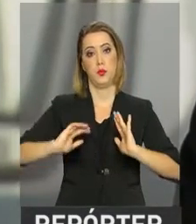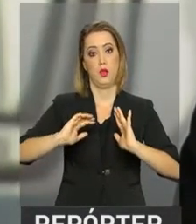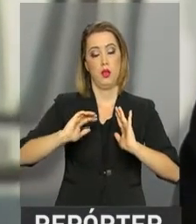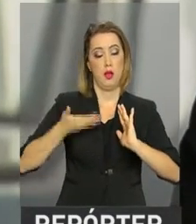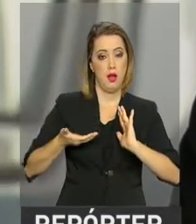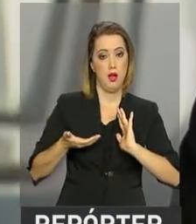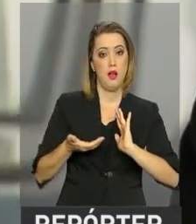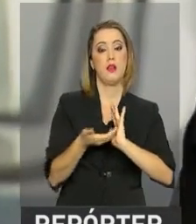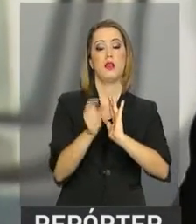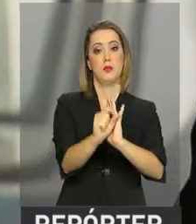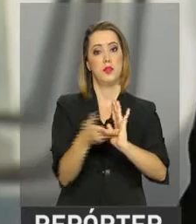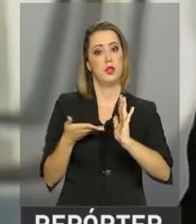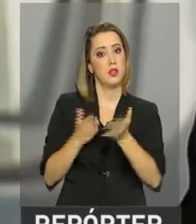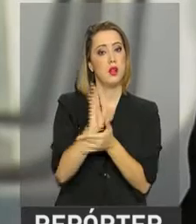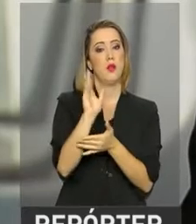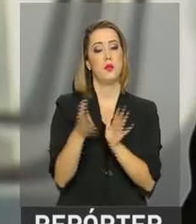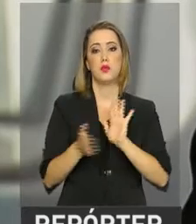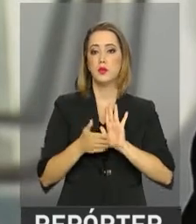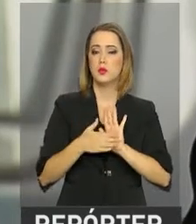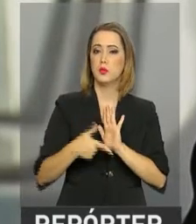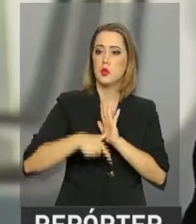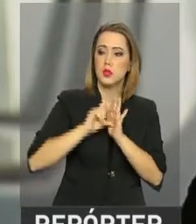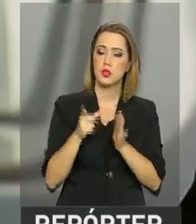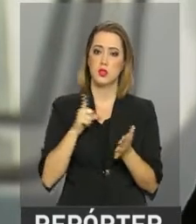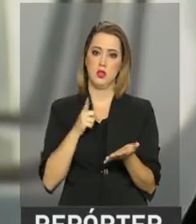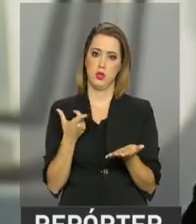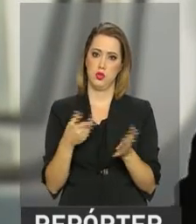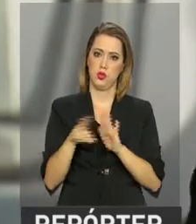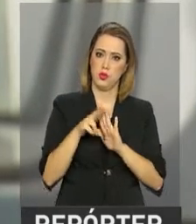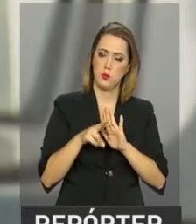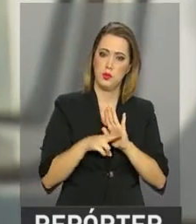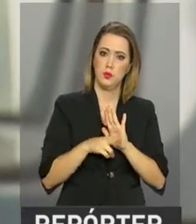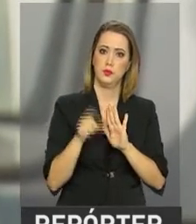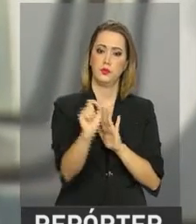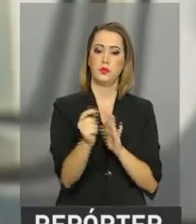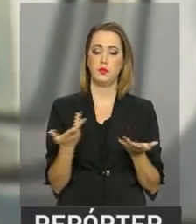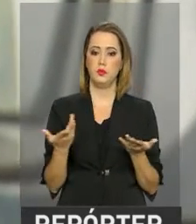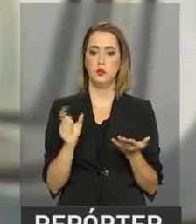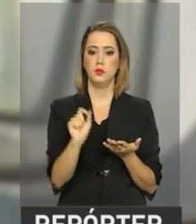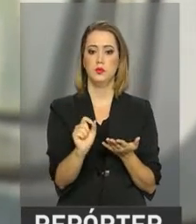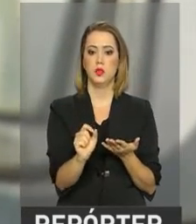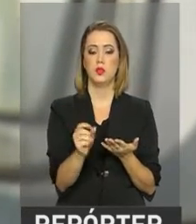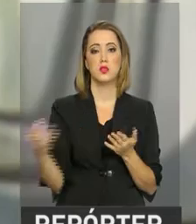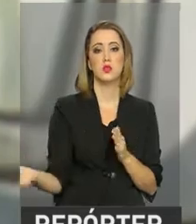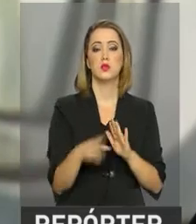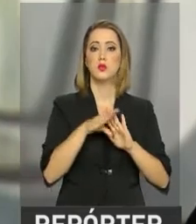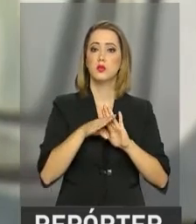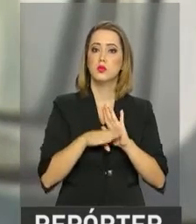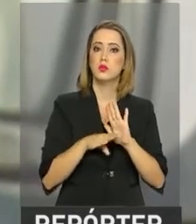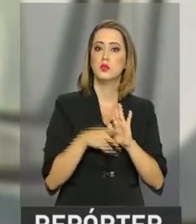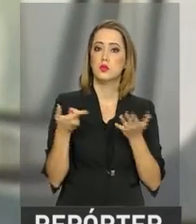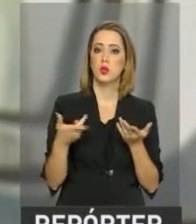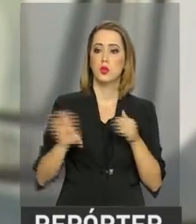projeto e lá havia no projeto de lei agora aprovado definitivamente estas contrapartidas que foram